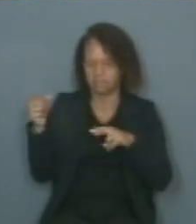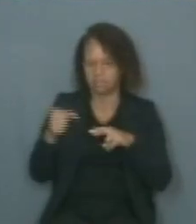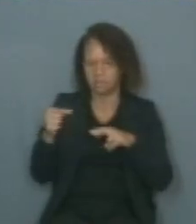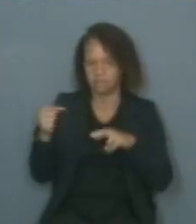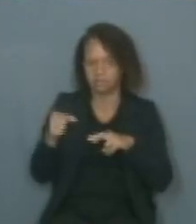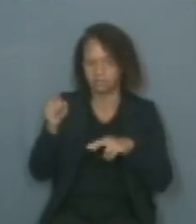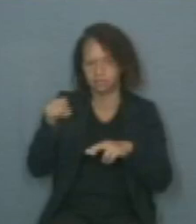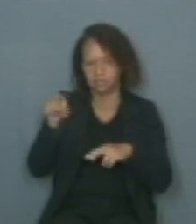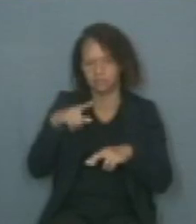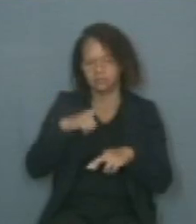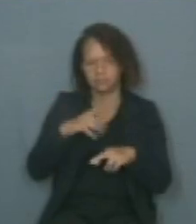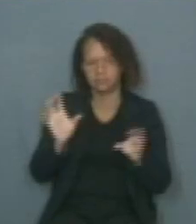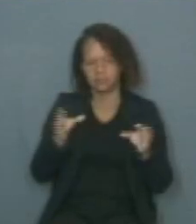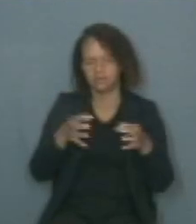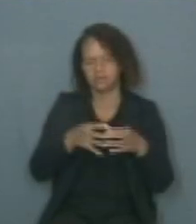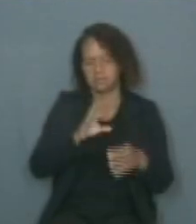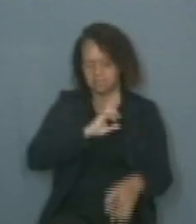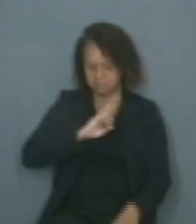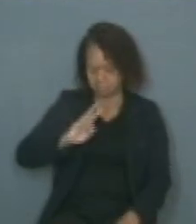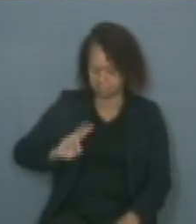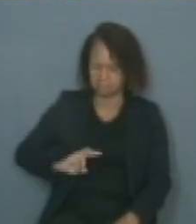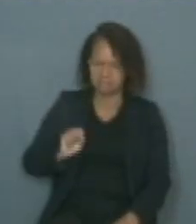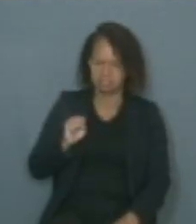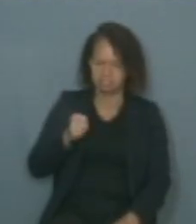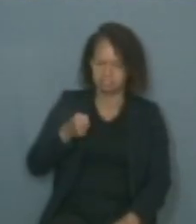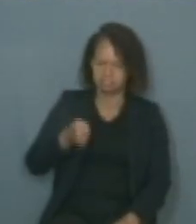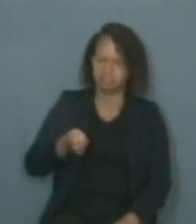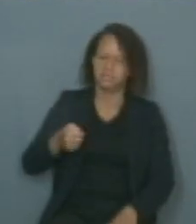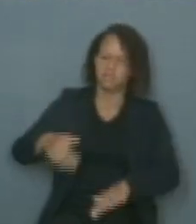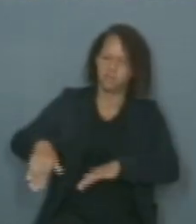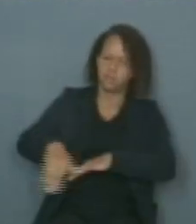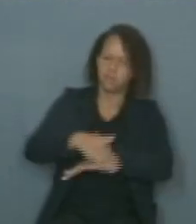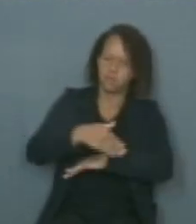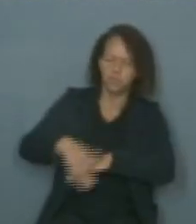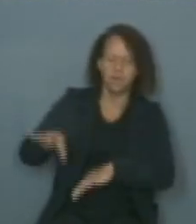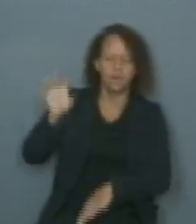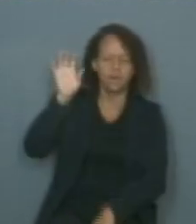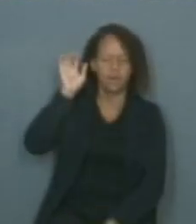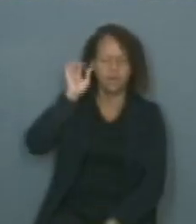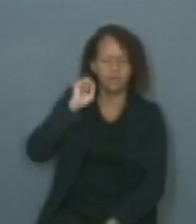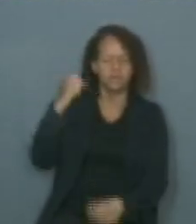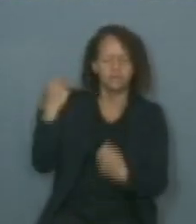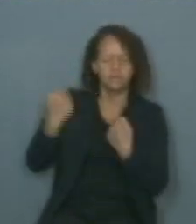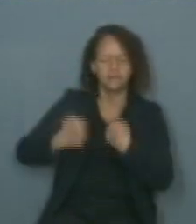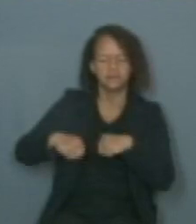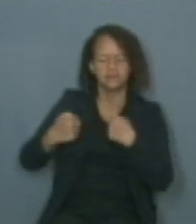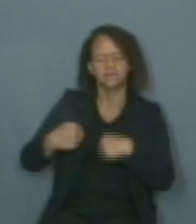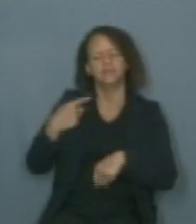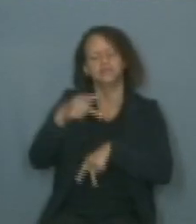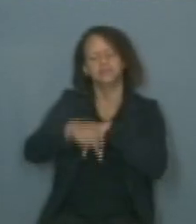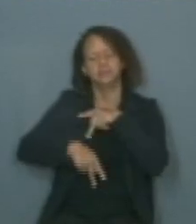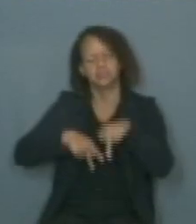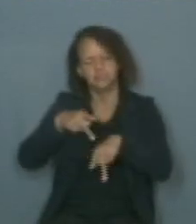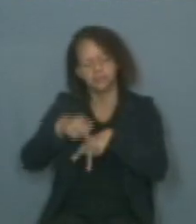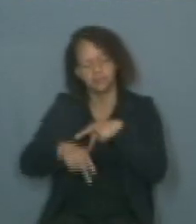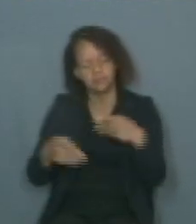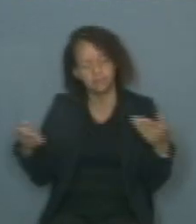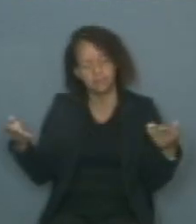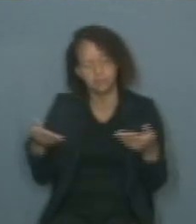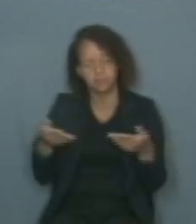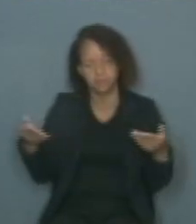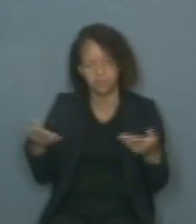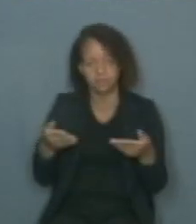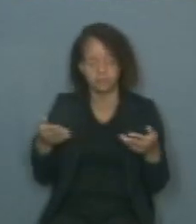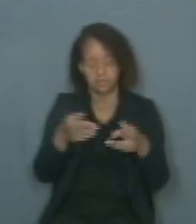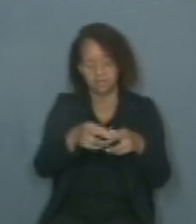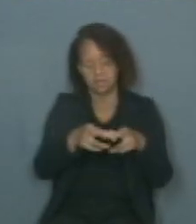Vossa Excelência que tem um mandato extremamente ativo, que está nas ruas ouvindo a necessidade das pessoas e hoje traz